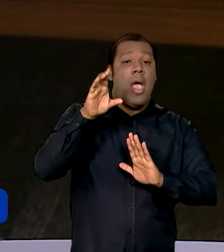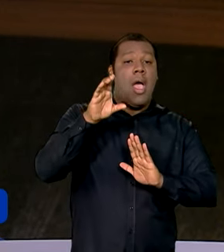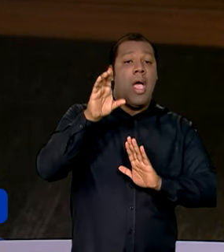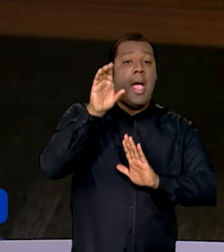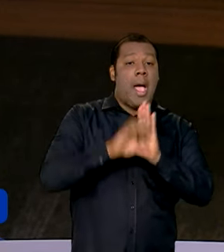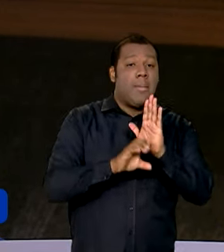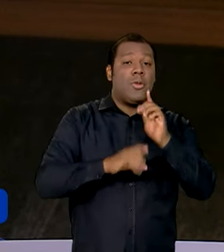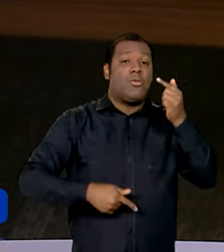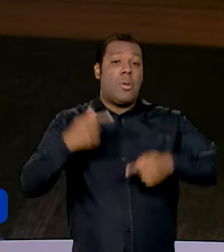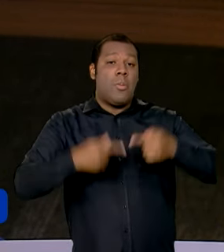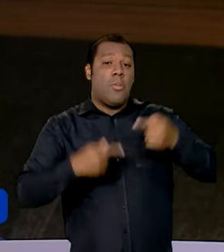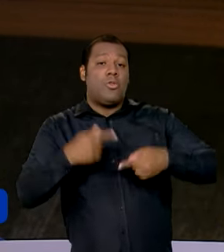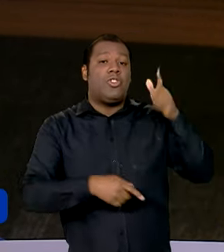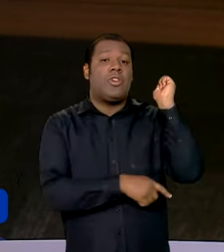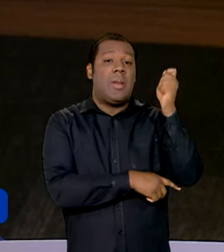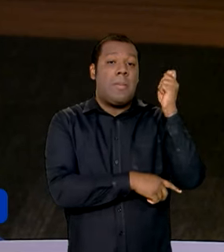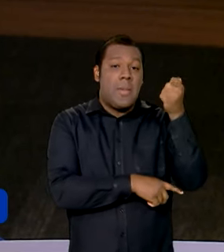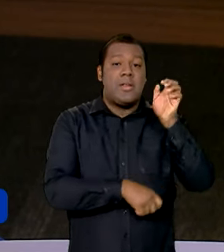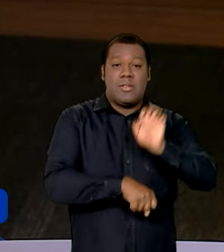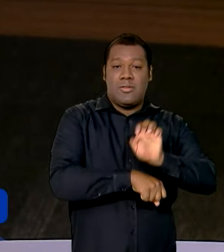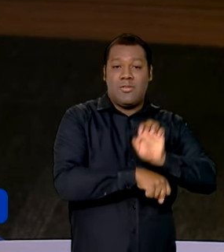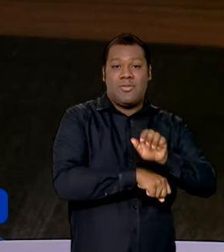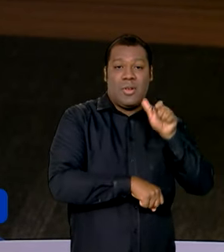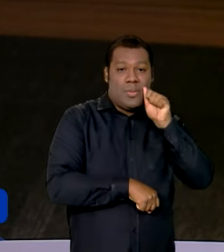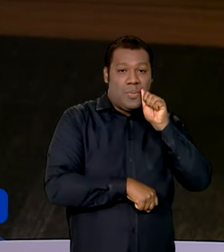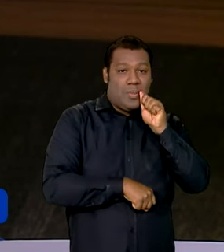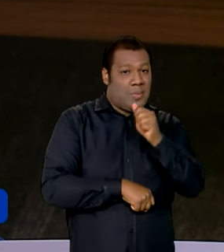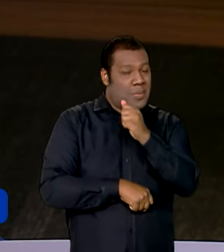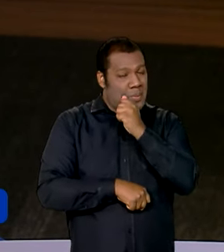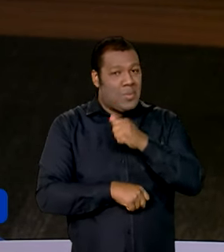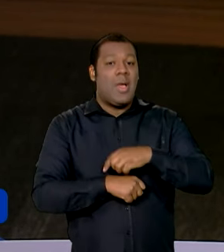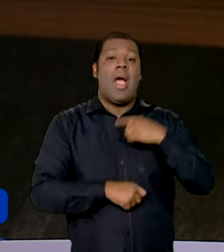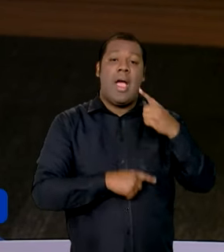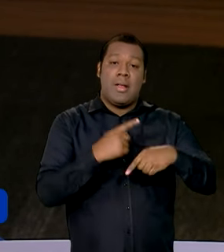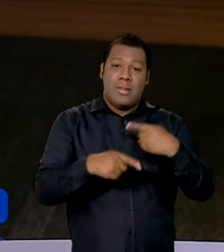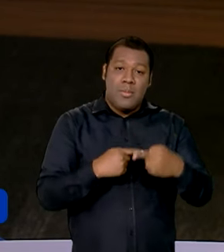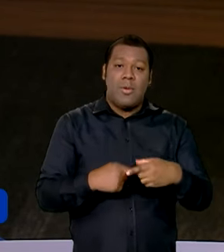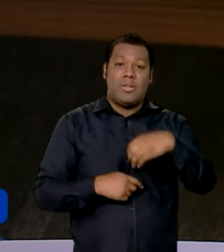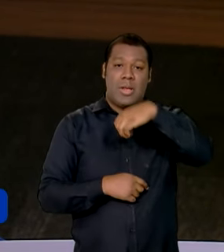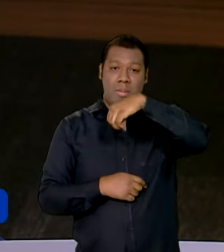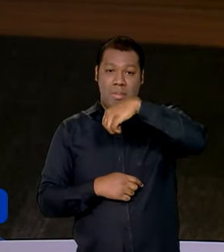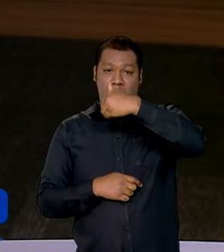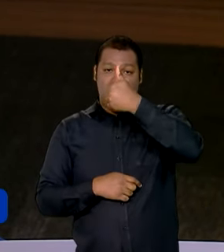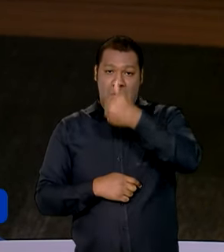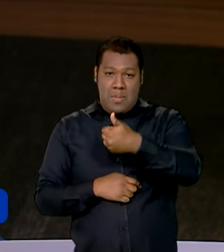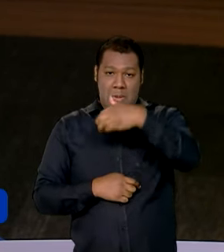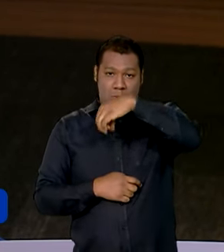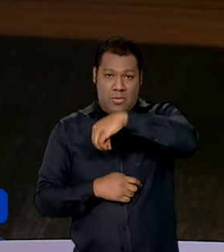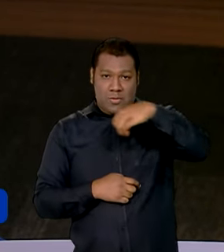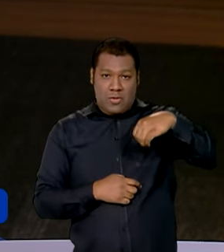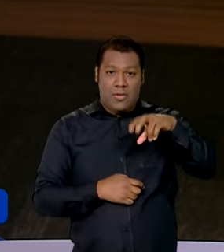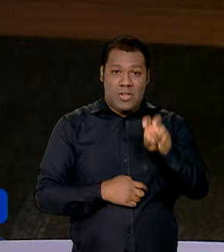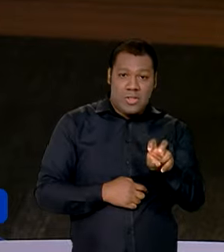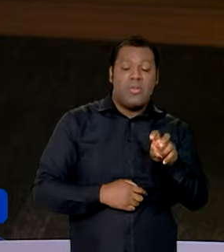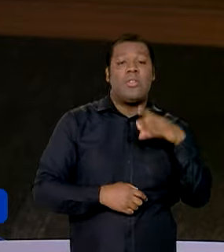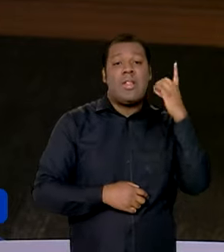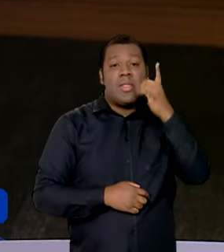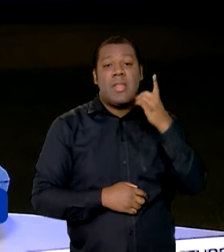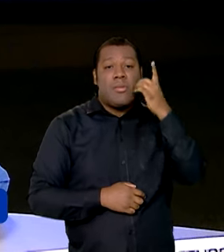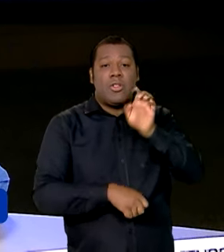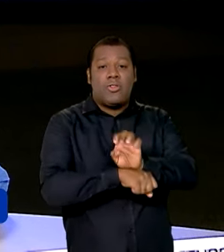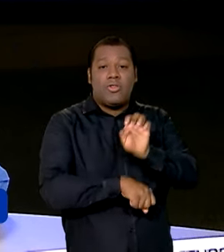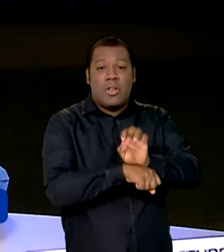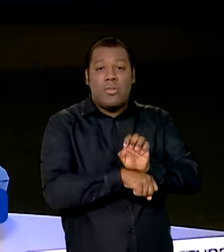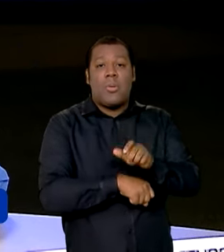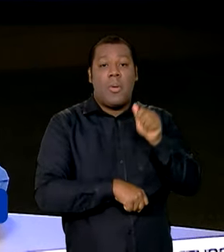Estado em 1995 foi reeleito deputado estadual pelo Amapá e criou a lei